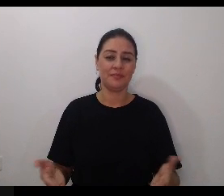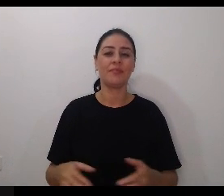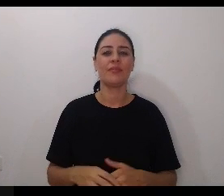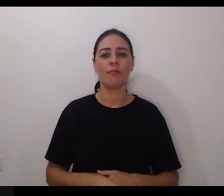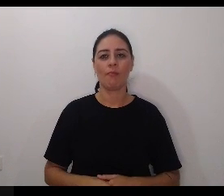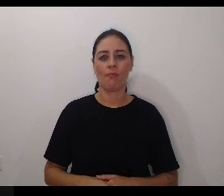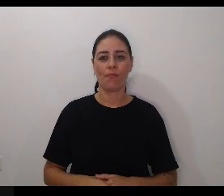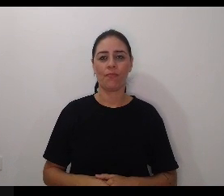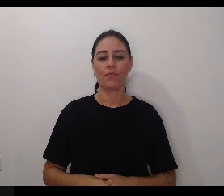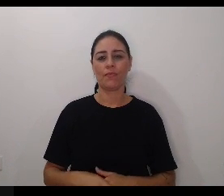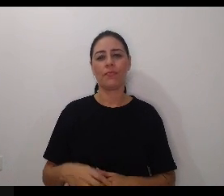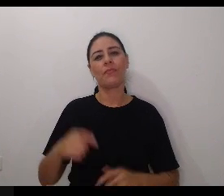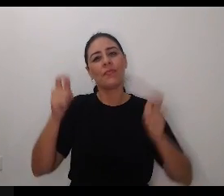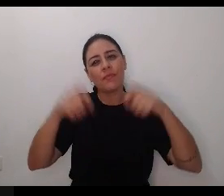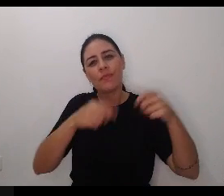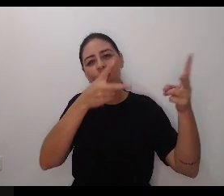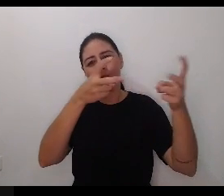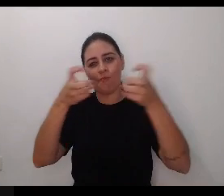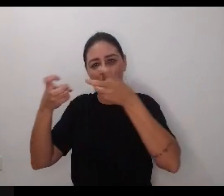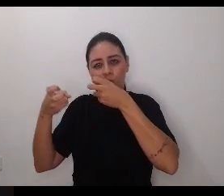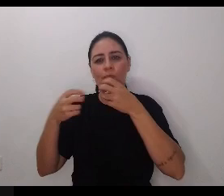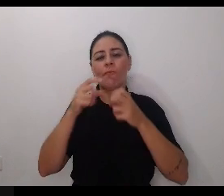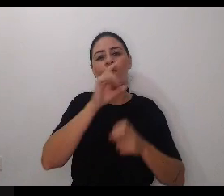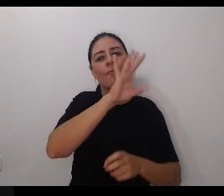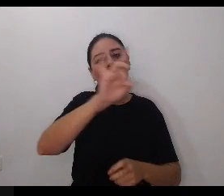ela vai recusar com mais facilidade, né?